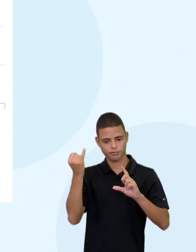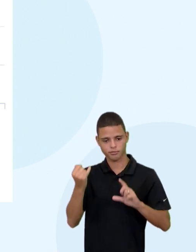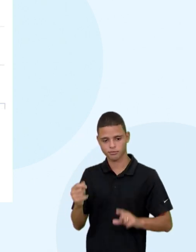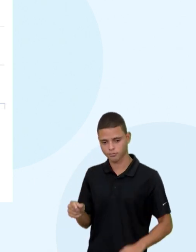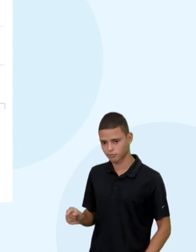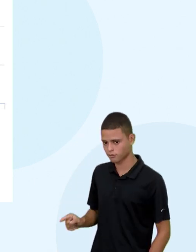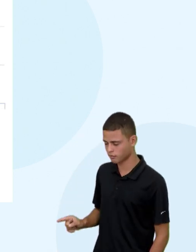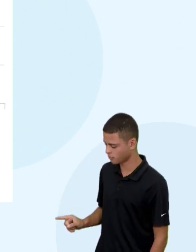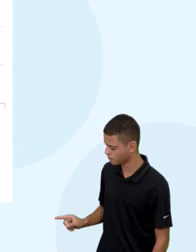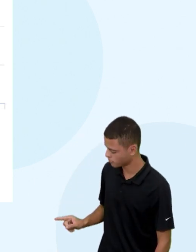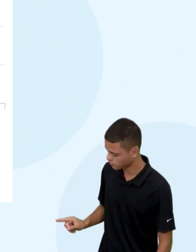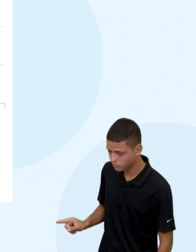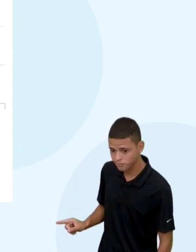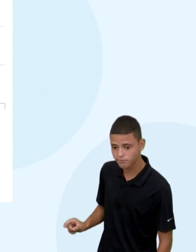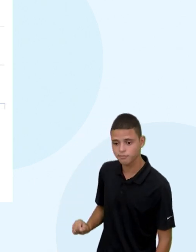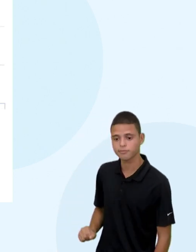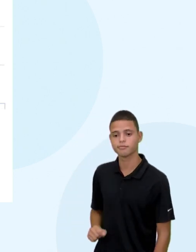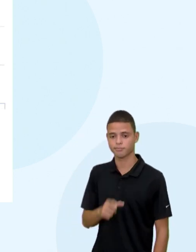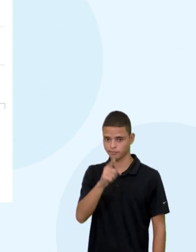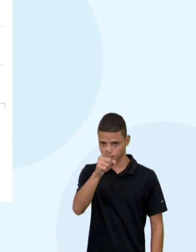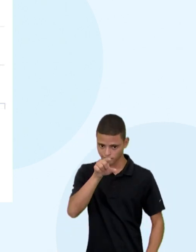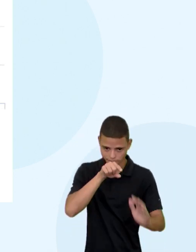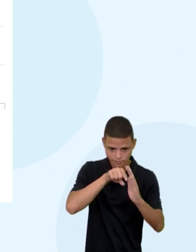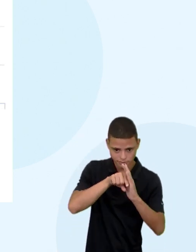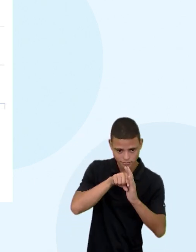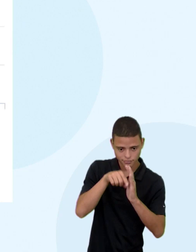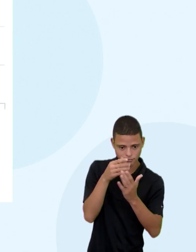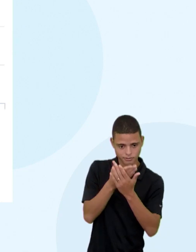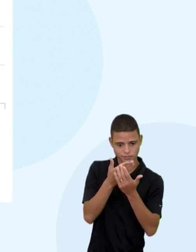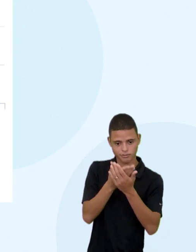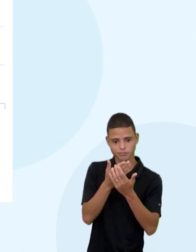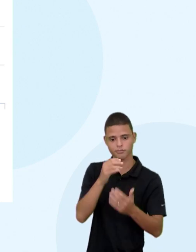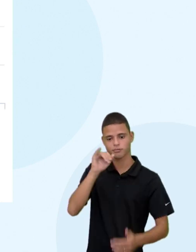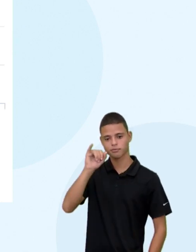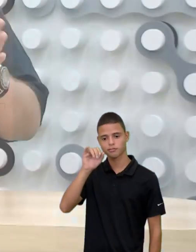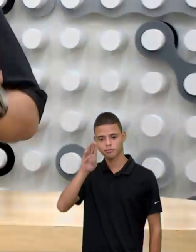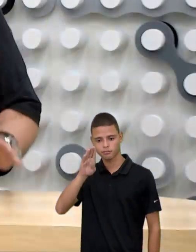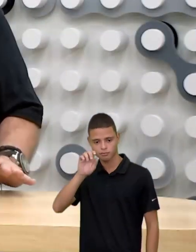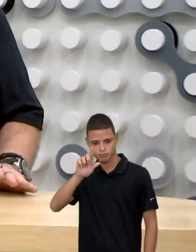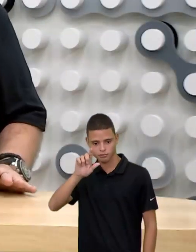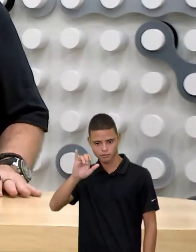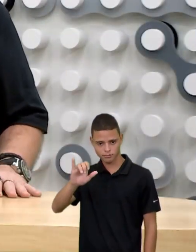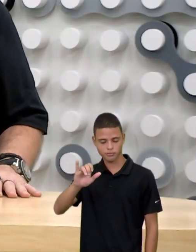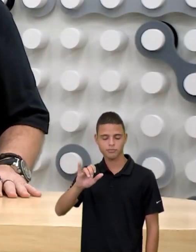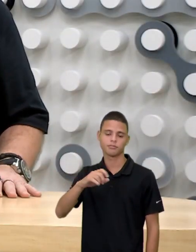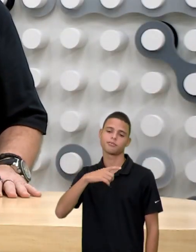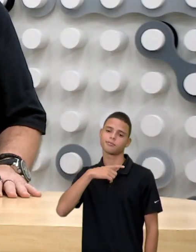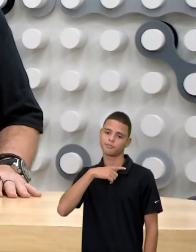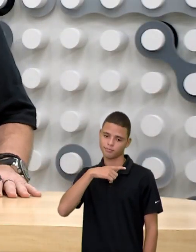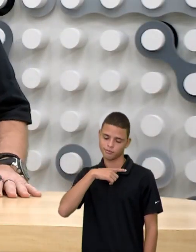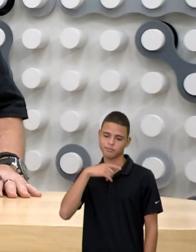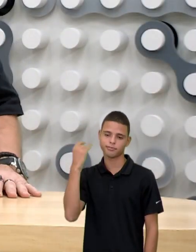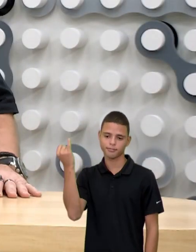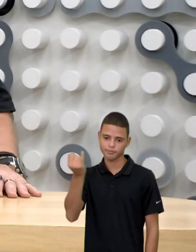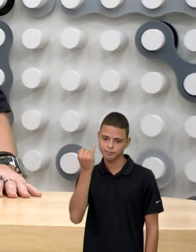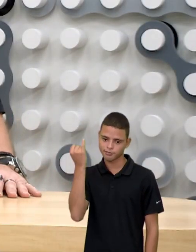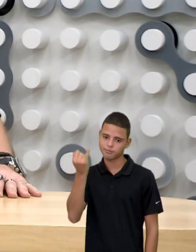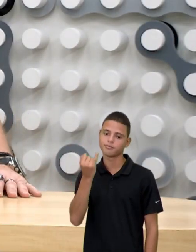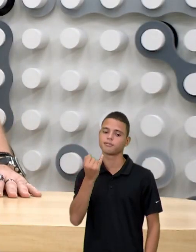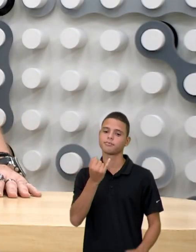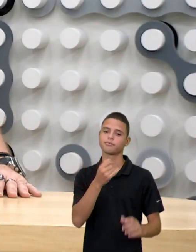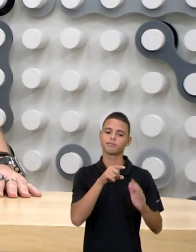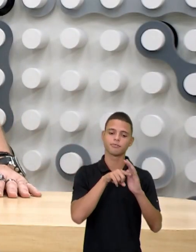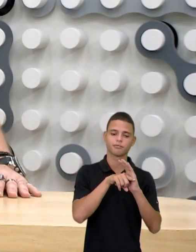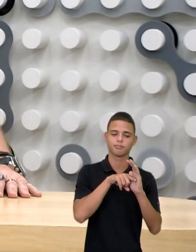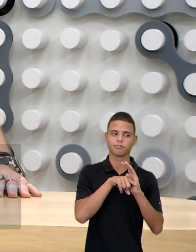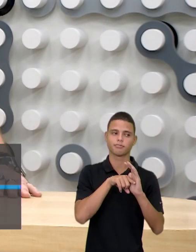Então vocês aí que fizeram pesquisas aí, né, do IBGE e tal, logicamente vocês provavelmente, desde, né, que nós começamos